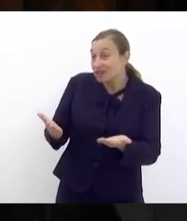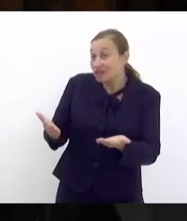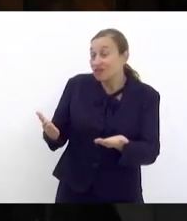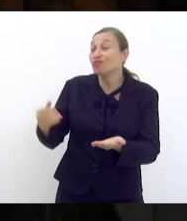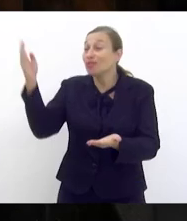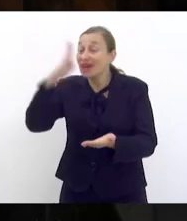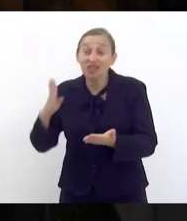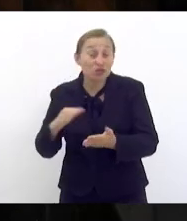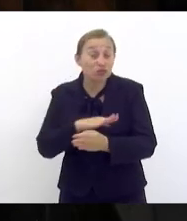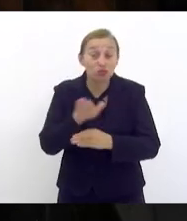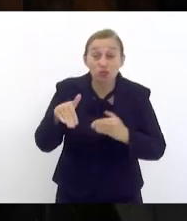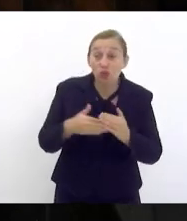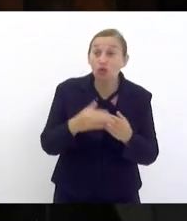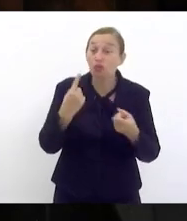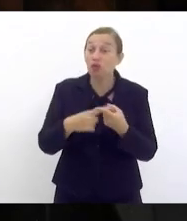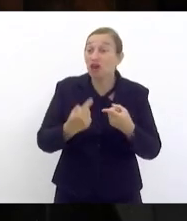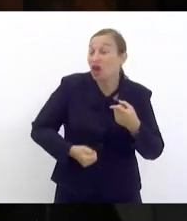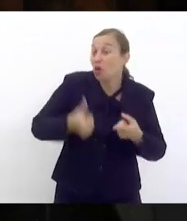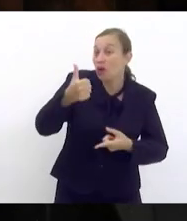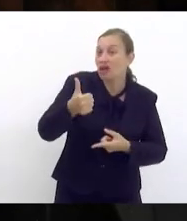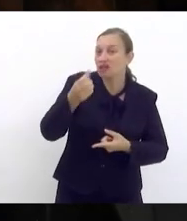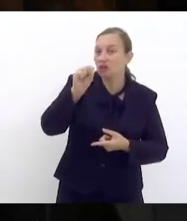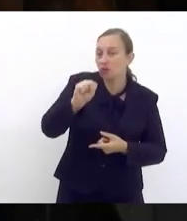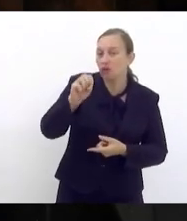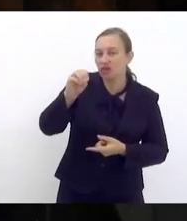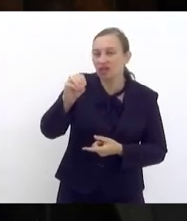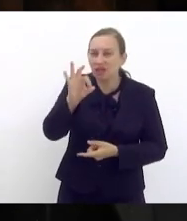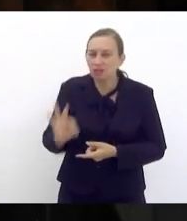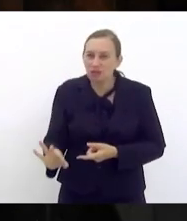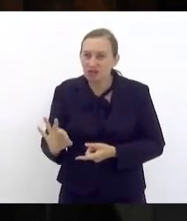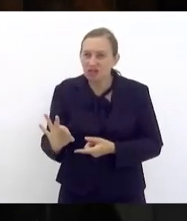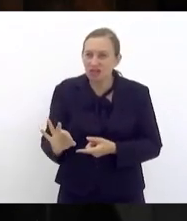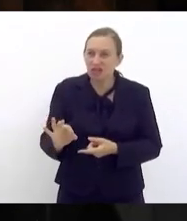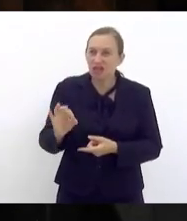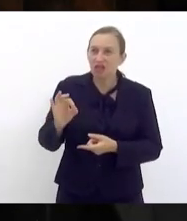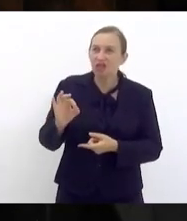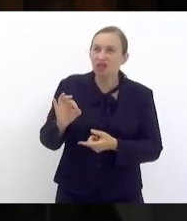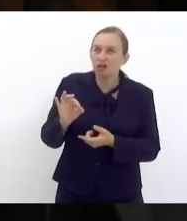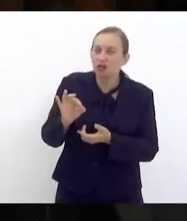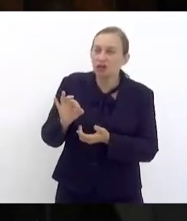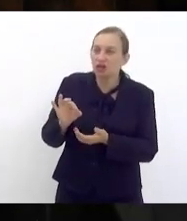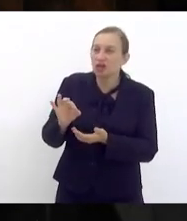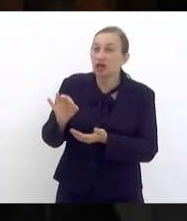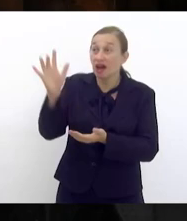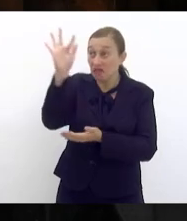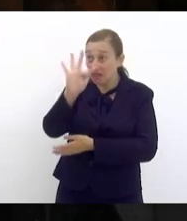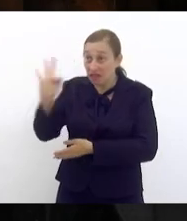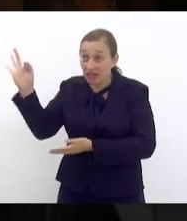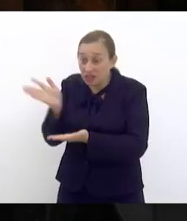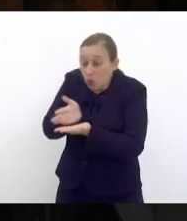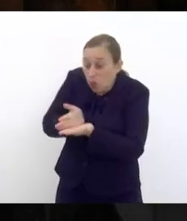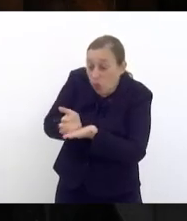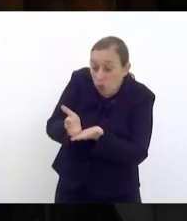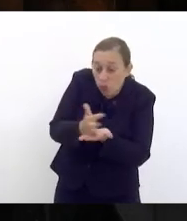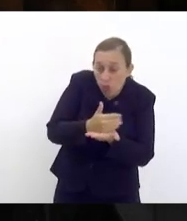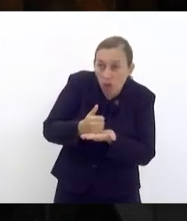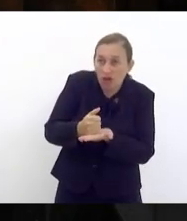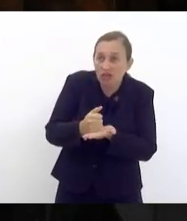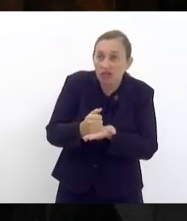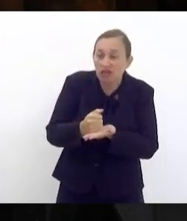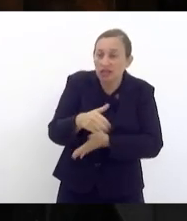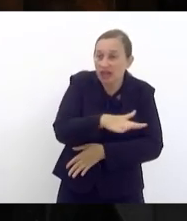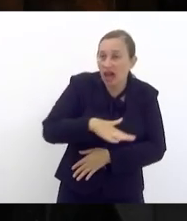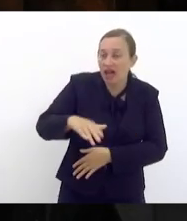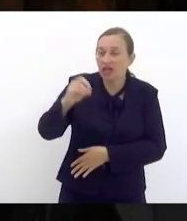inteiro, porque quase 80% do que a União arrecada nasce no Sul-Sudeste.